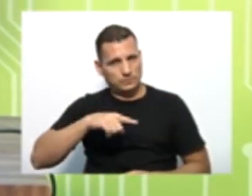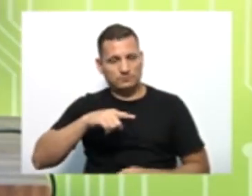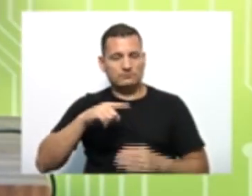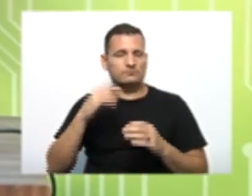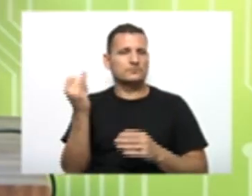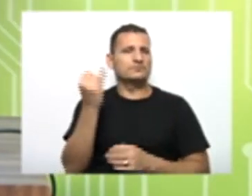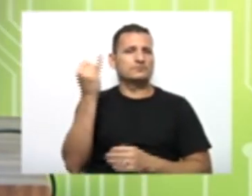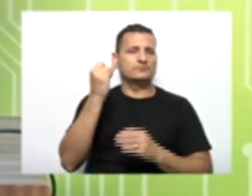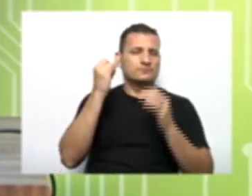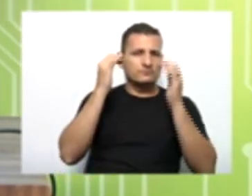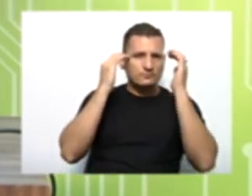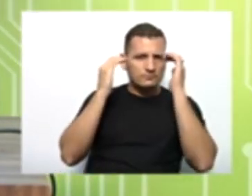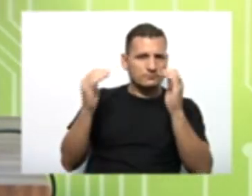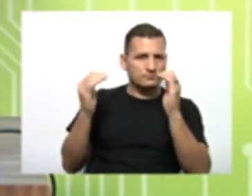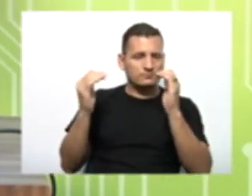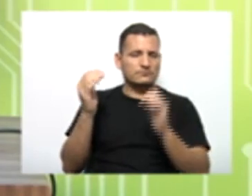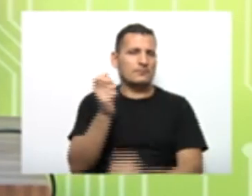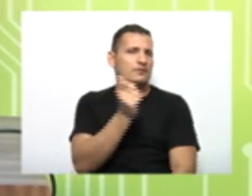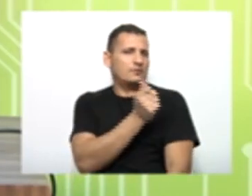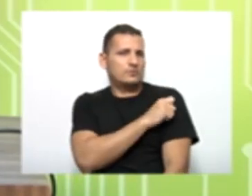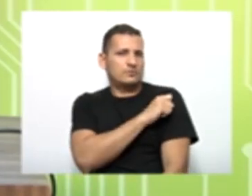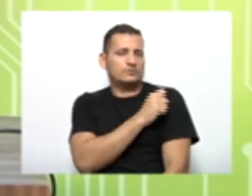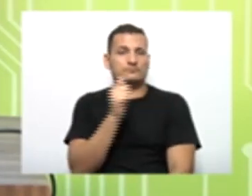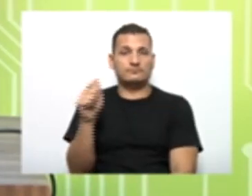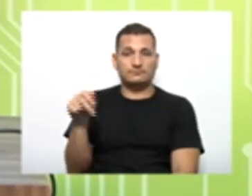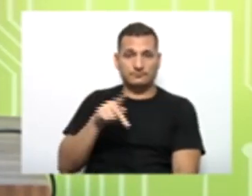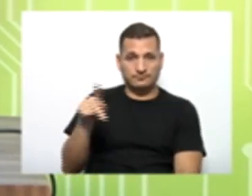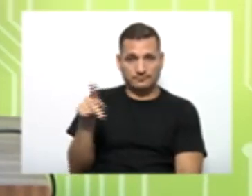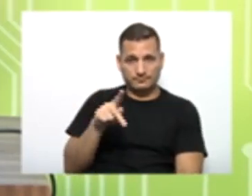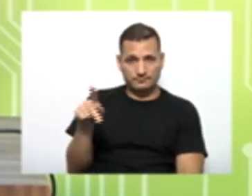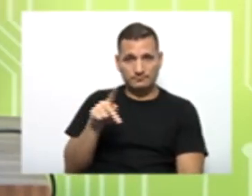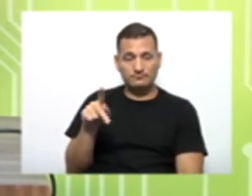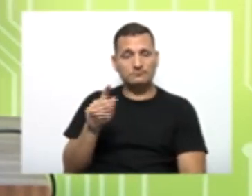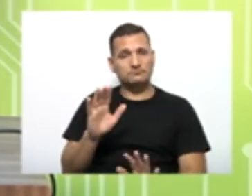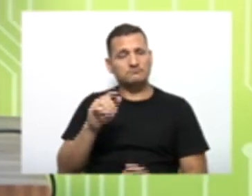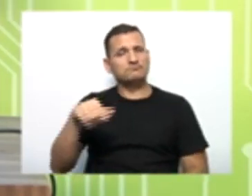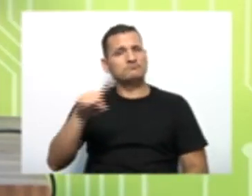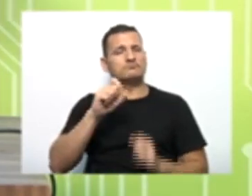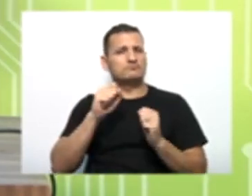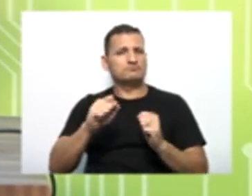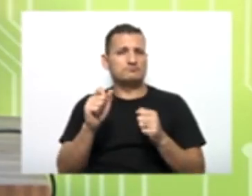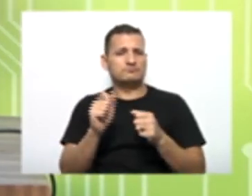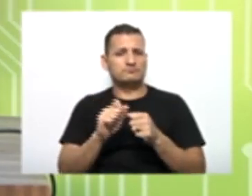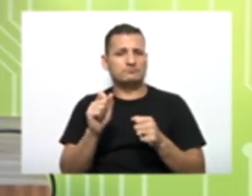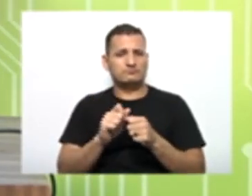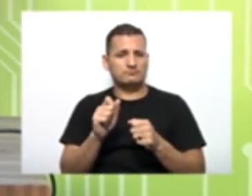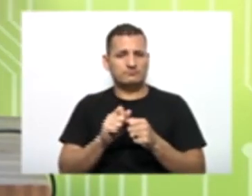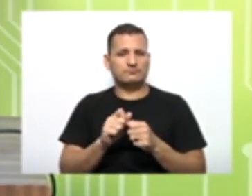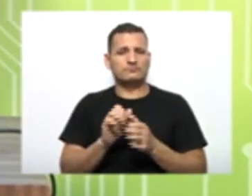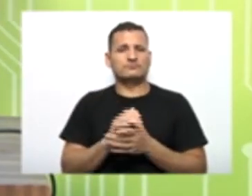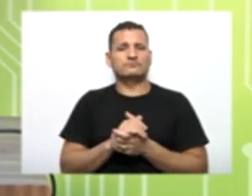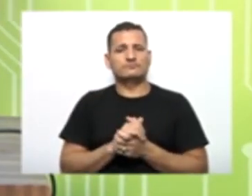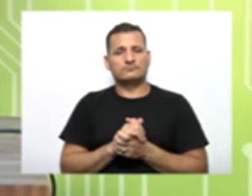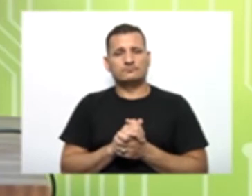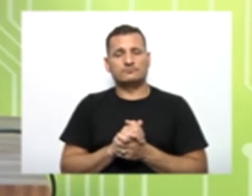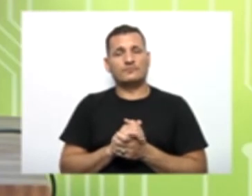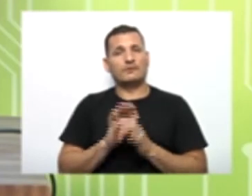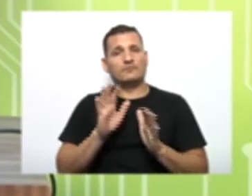Estudantil, é claro, para que exista o Grêmio Estudantil, os alunos têm que querer e a direção da escola também tem que querer.